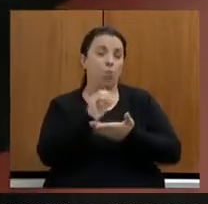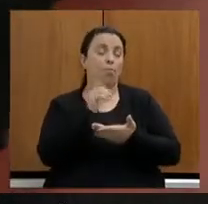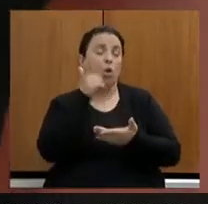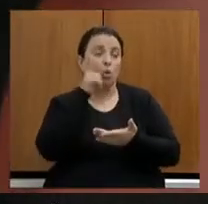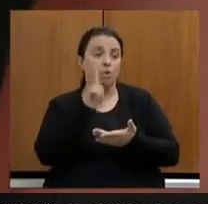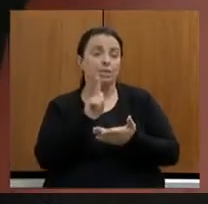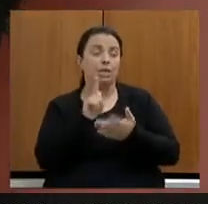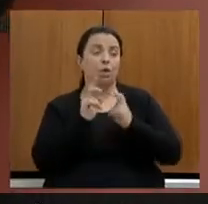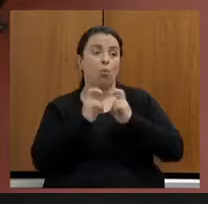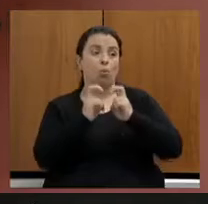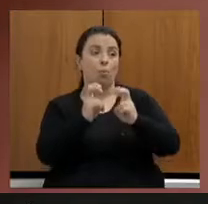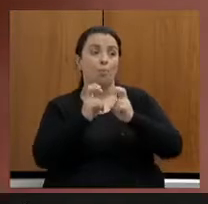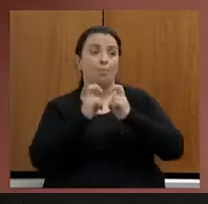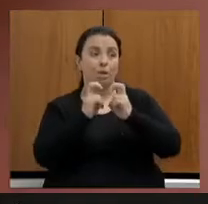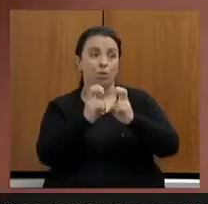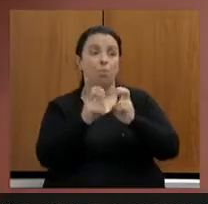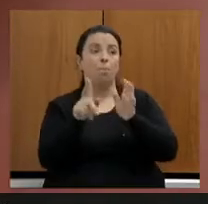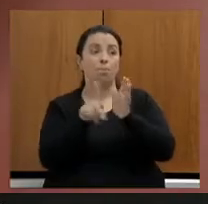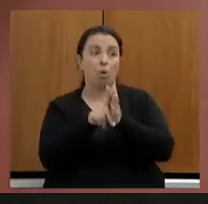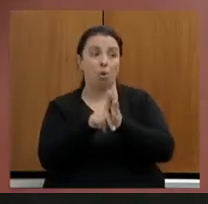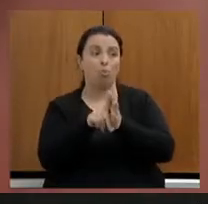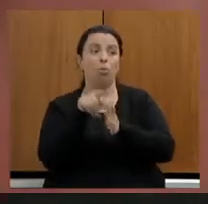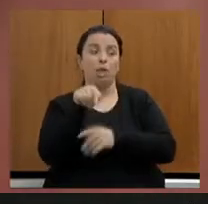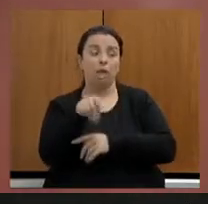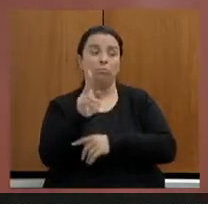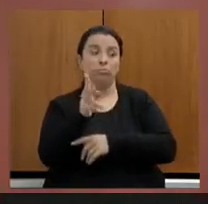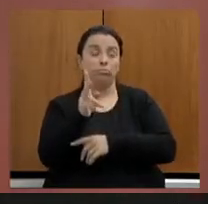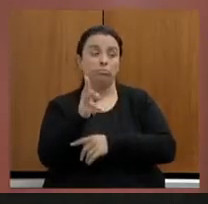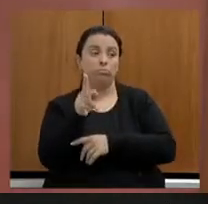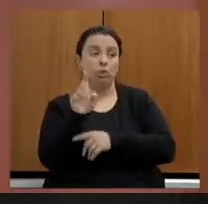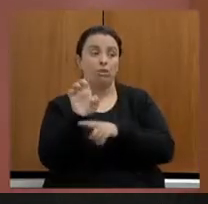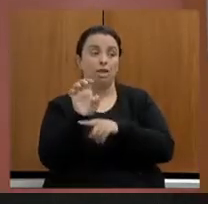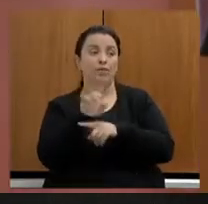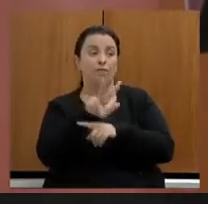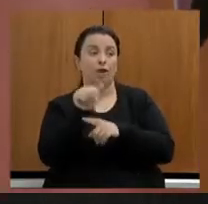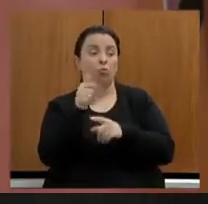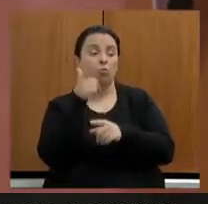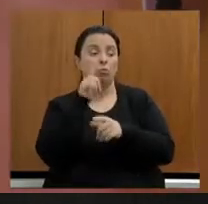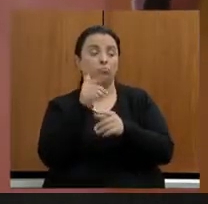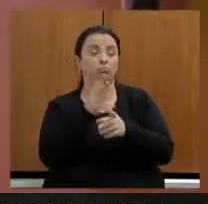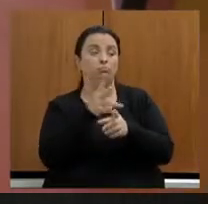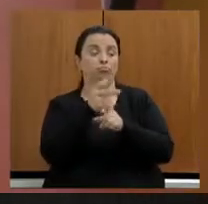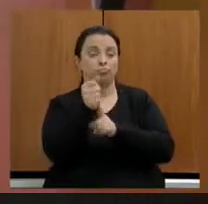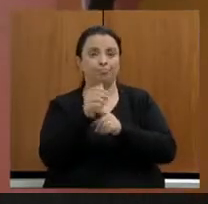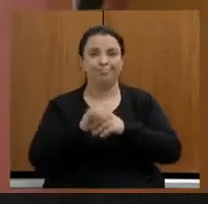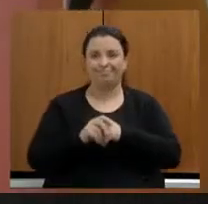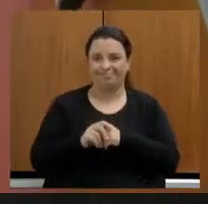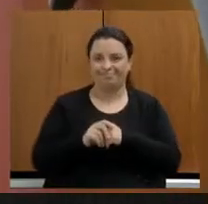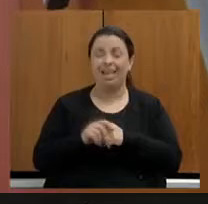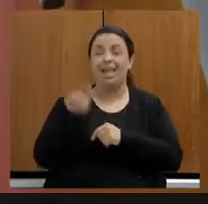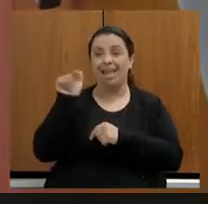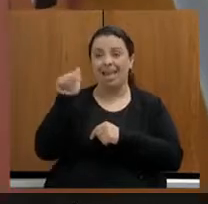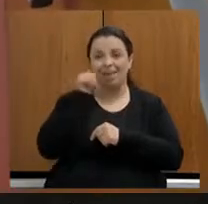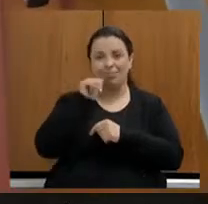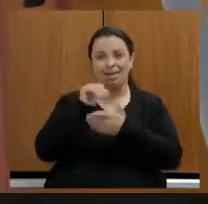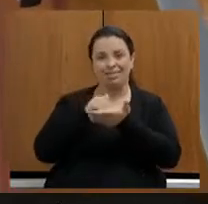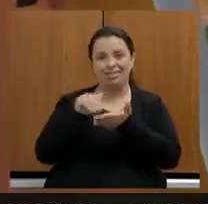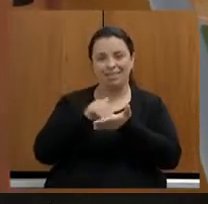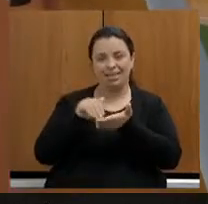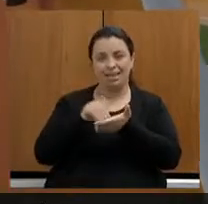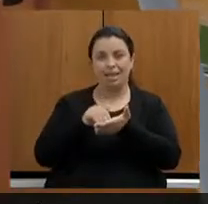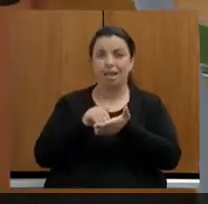Maranhão Oi e ele vira e para essa secretária mineira diga de passagem